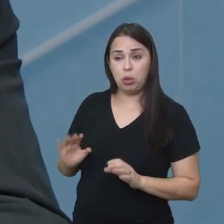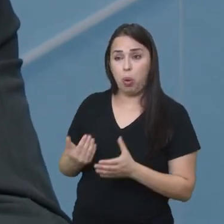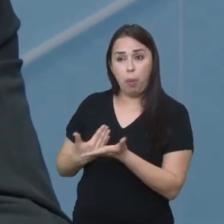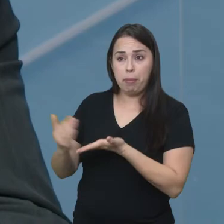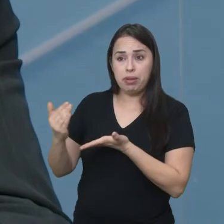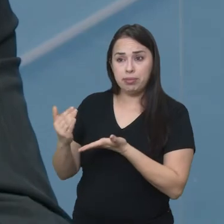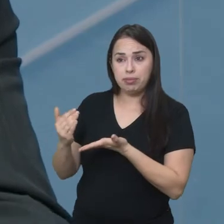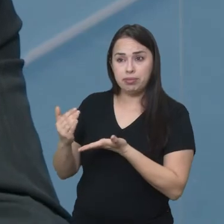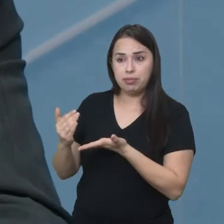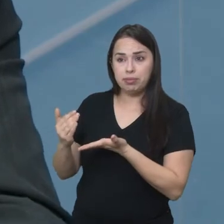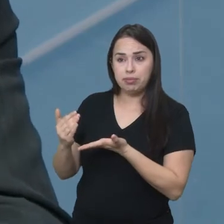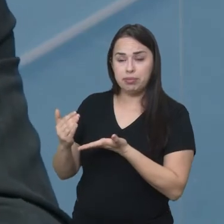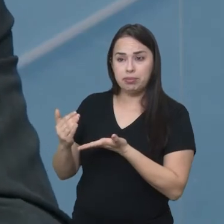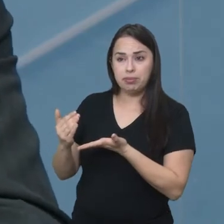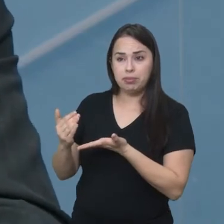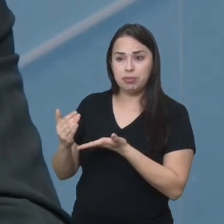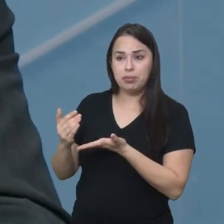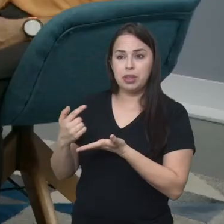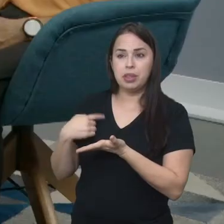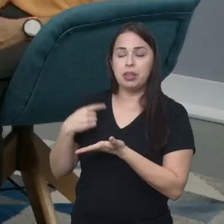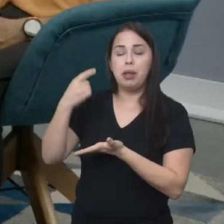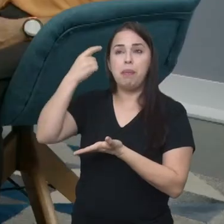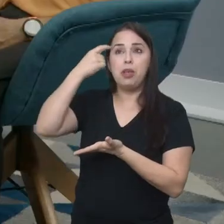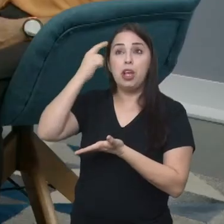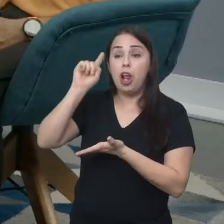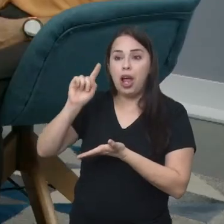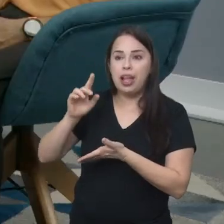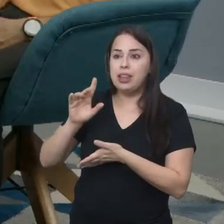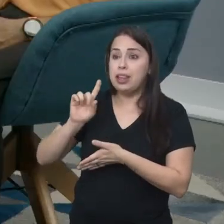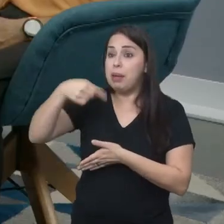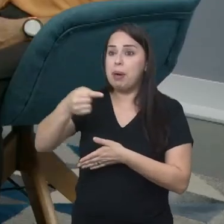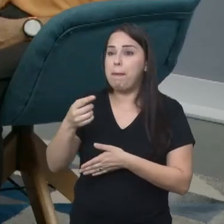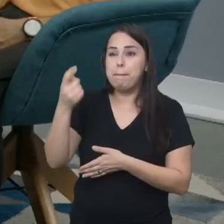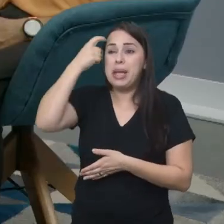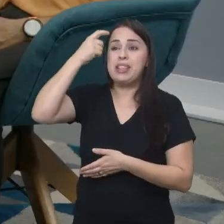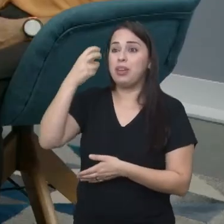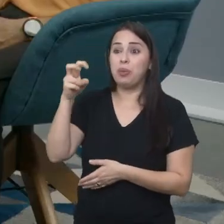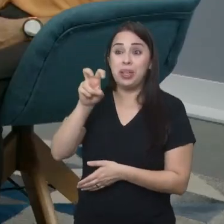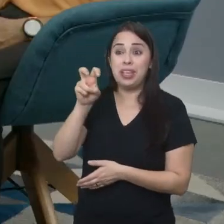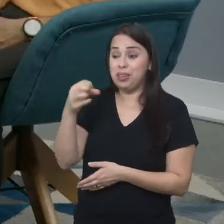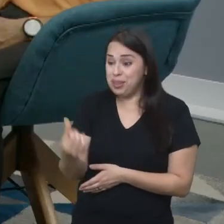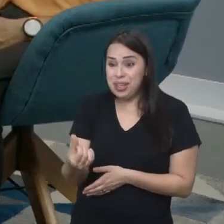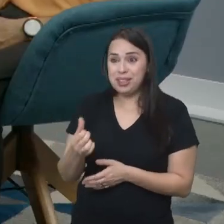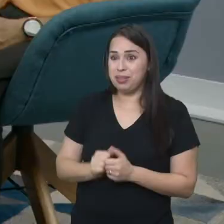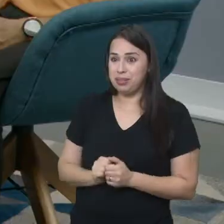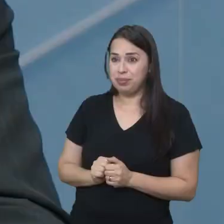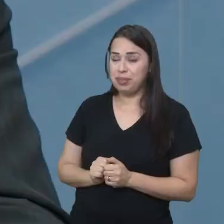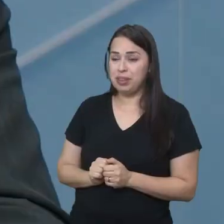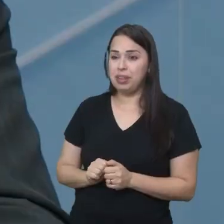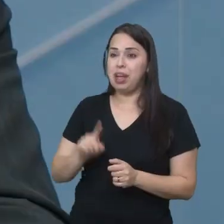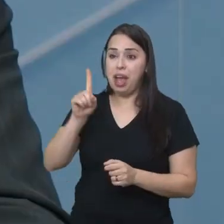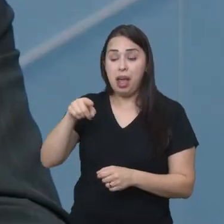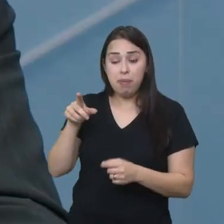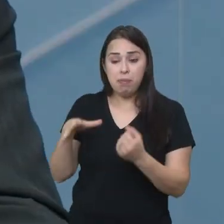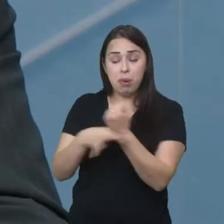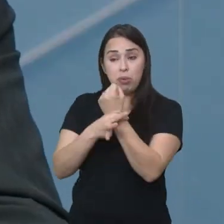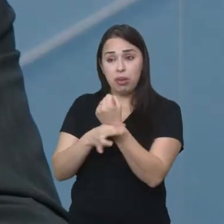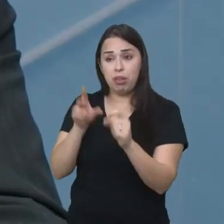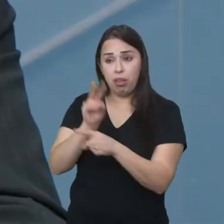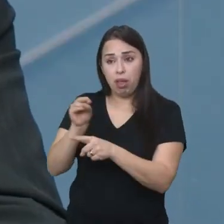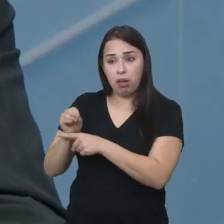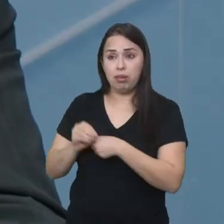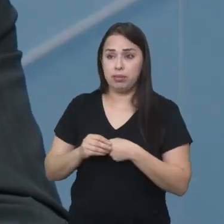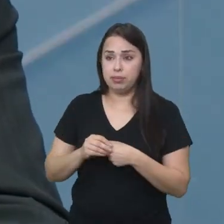já pensasse no 5º e no 6º conselho. Porque nós estamos falando de proteção integral, né? E nós temos aqui